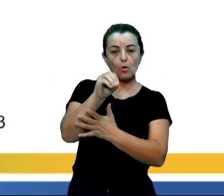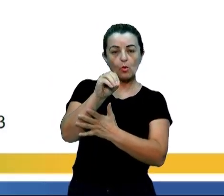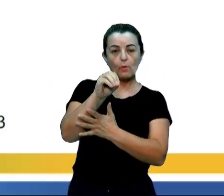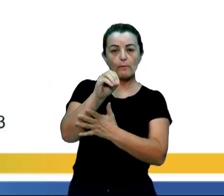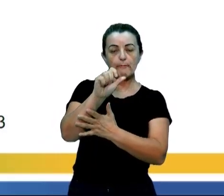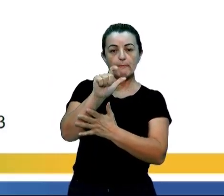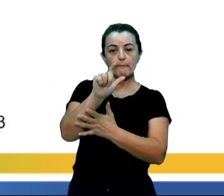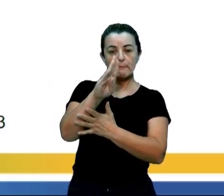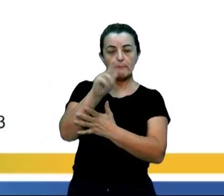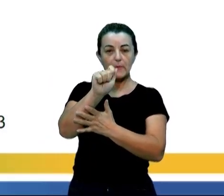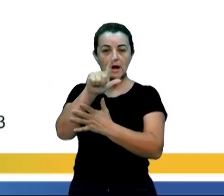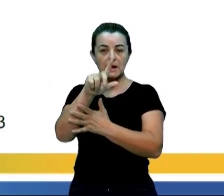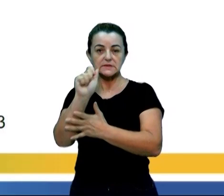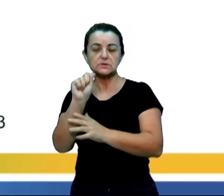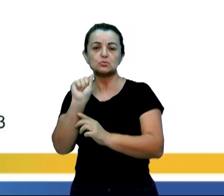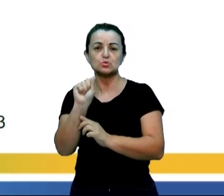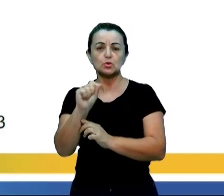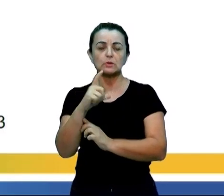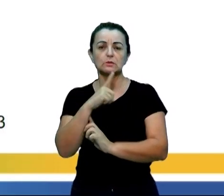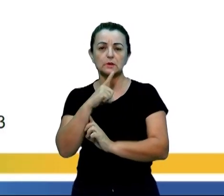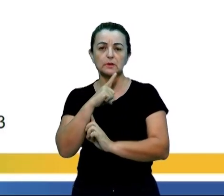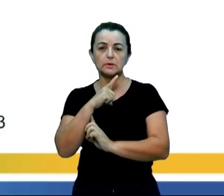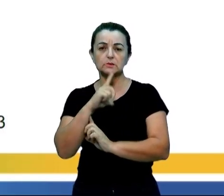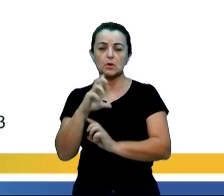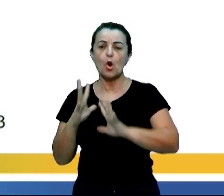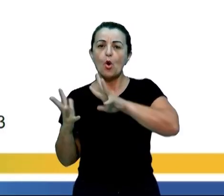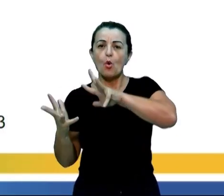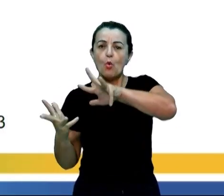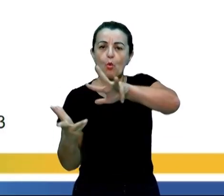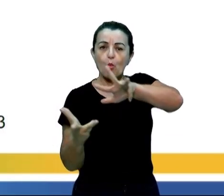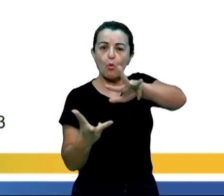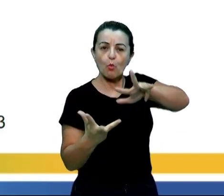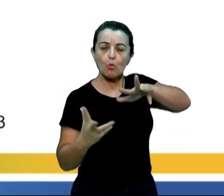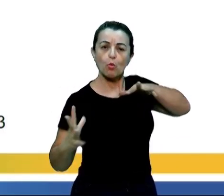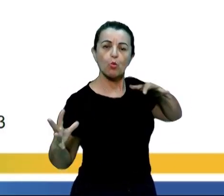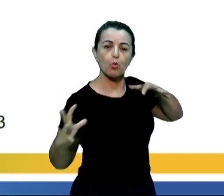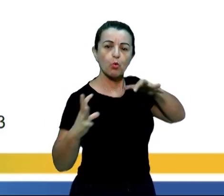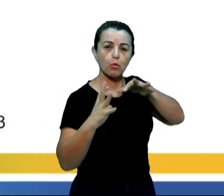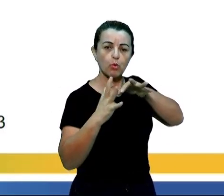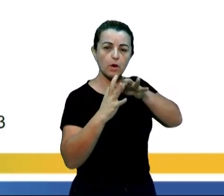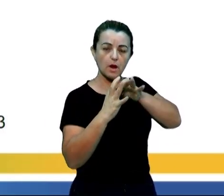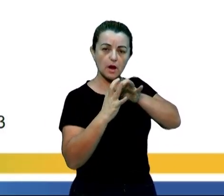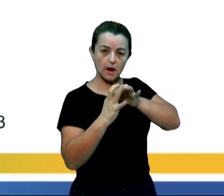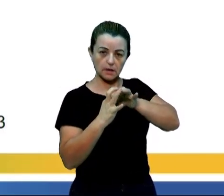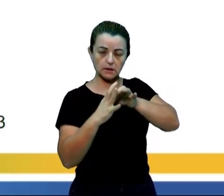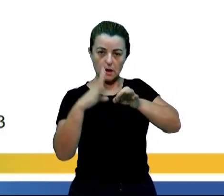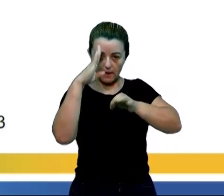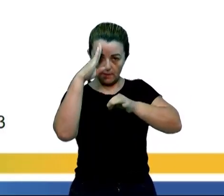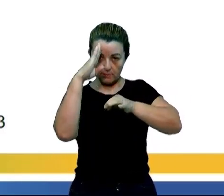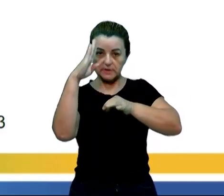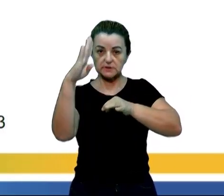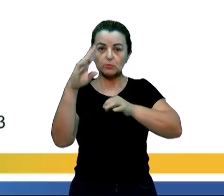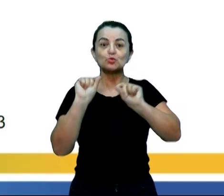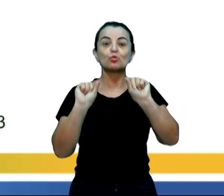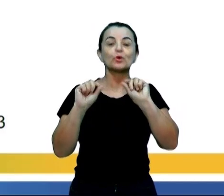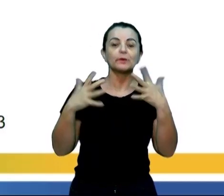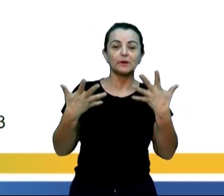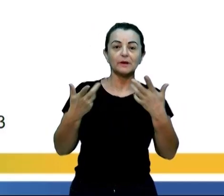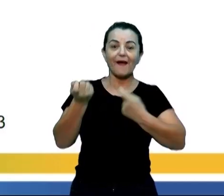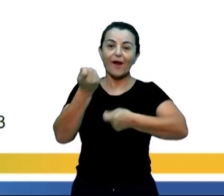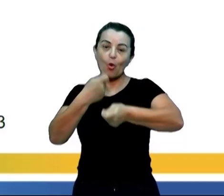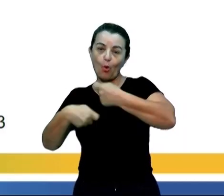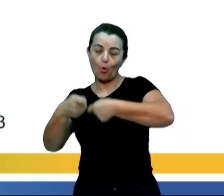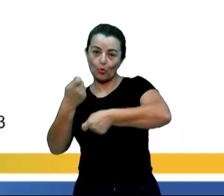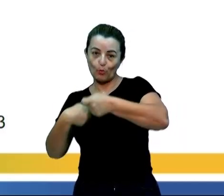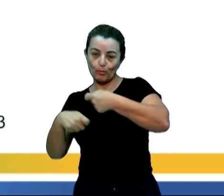existe através de um mundo interligado. E ele está interligado através principalmente do quê? Da